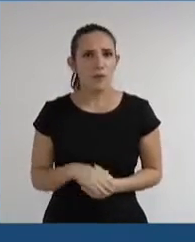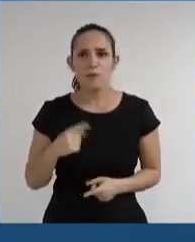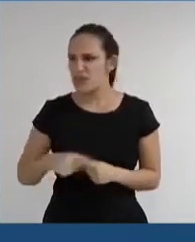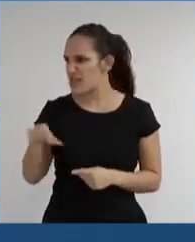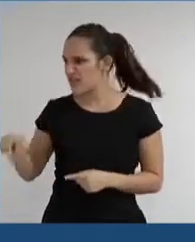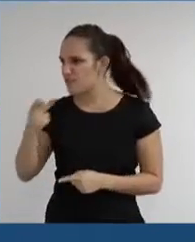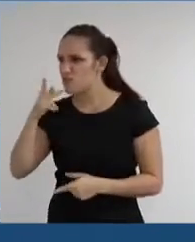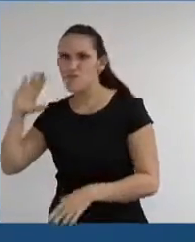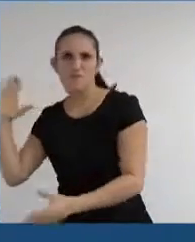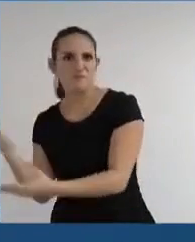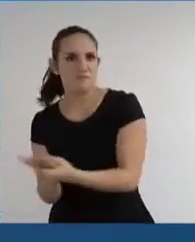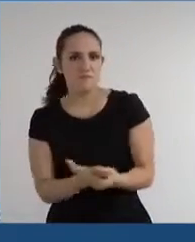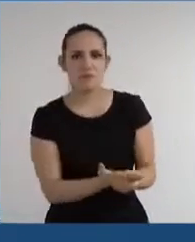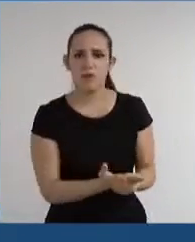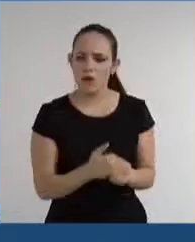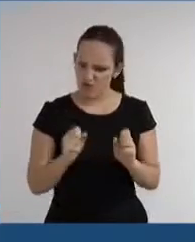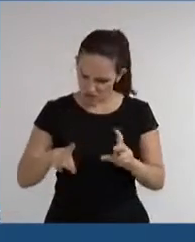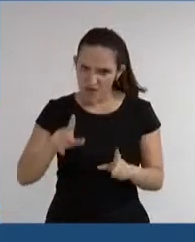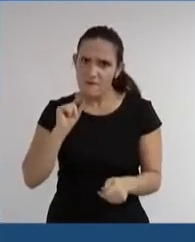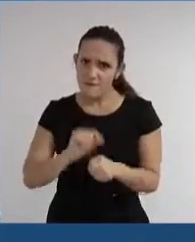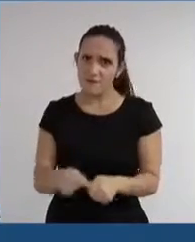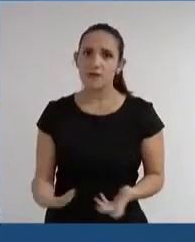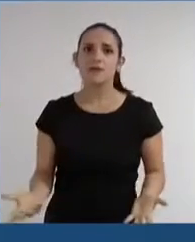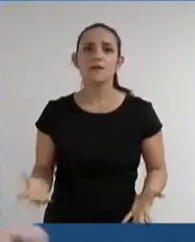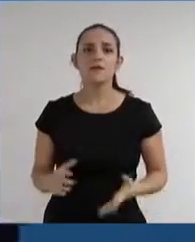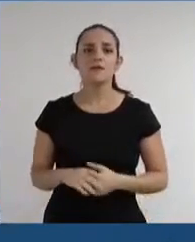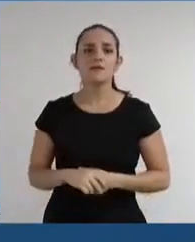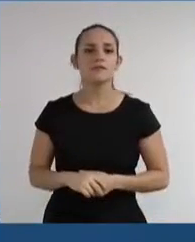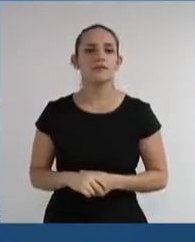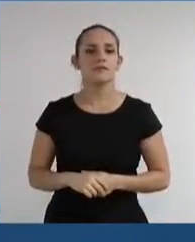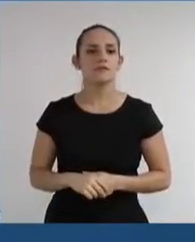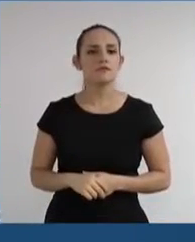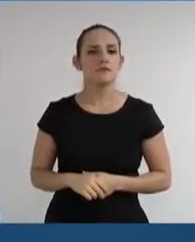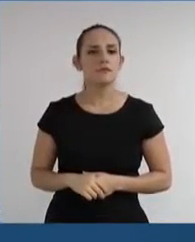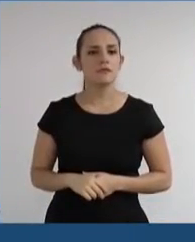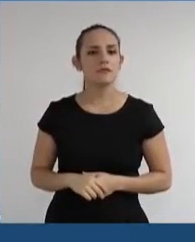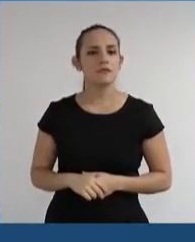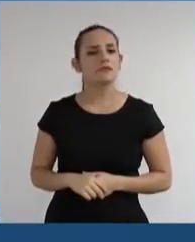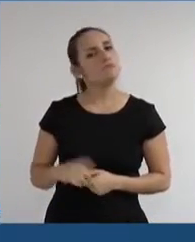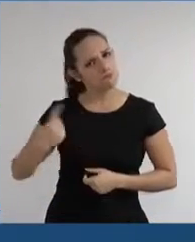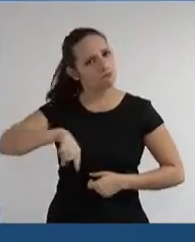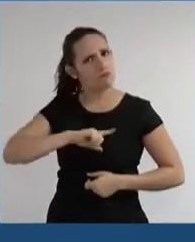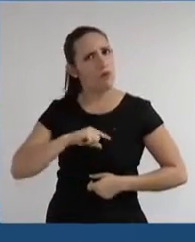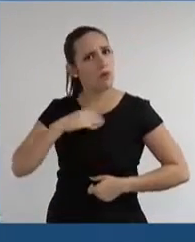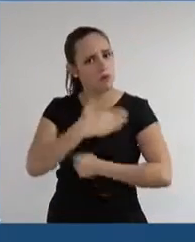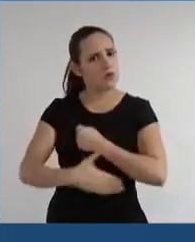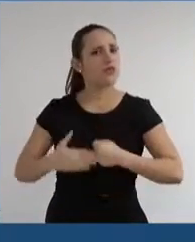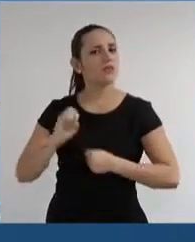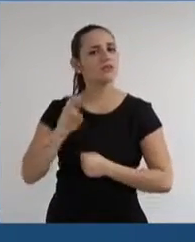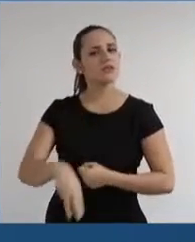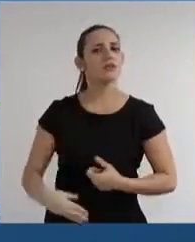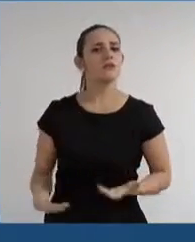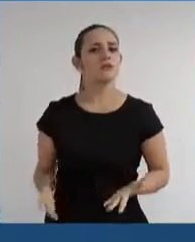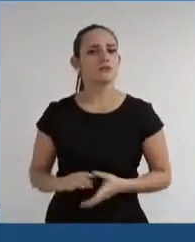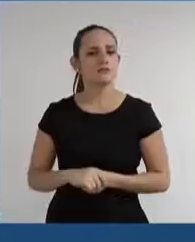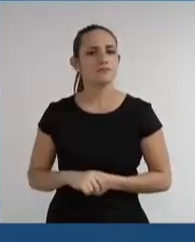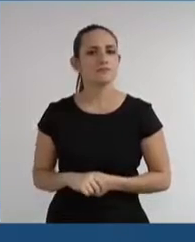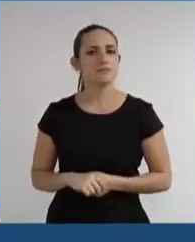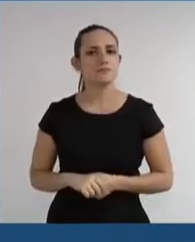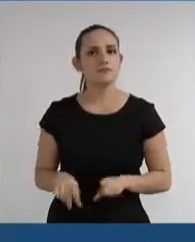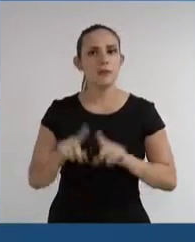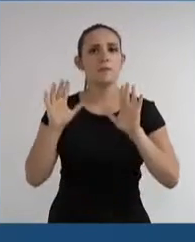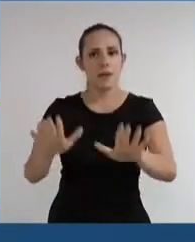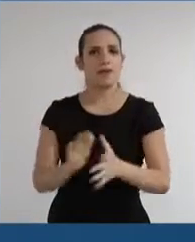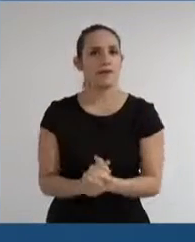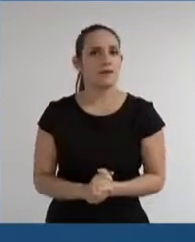vai fazer a ação. Que venha a ação, se defendam. Qual que é o problema? Quer dizer, então,